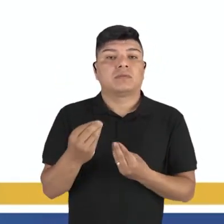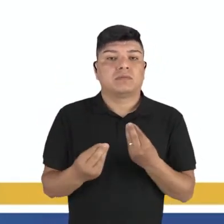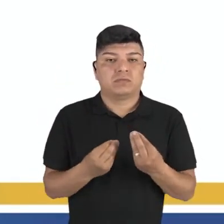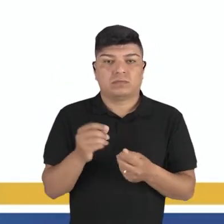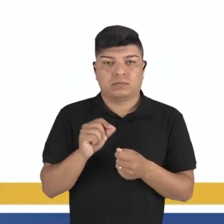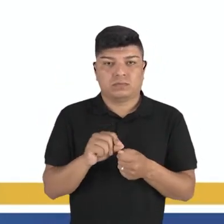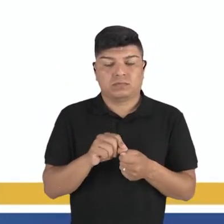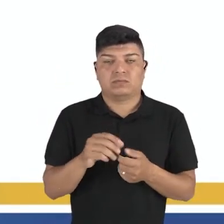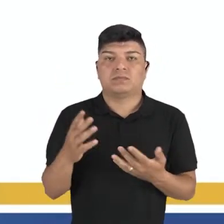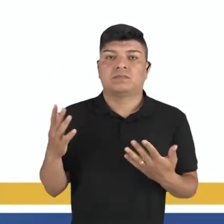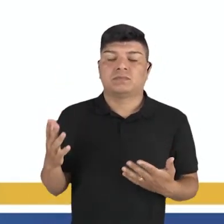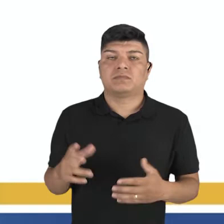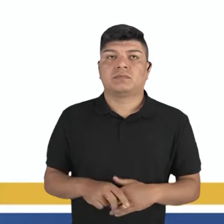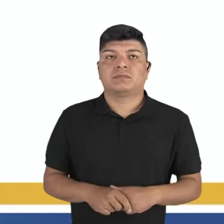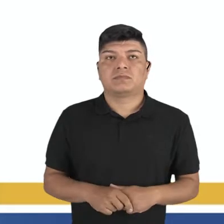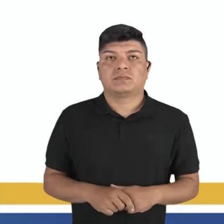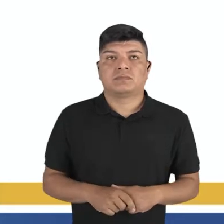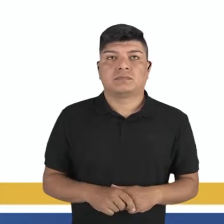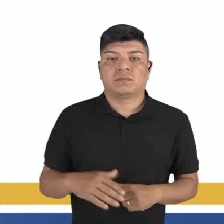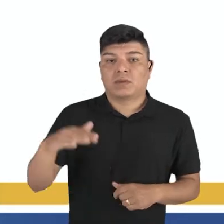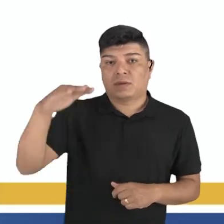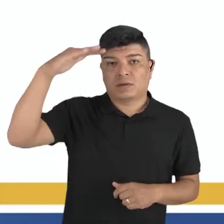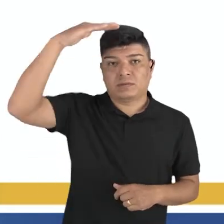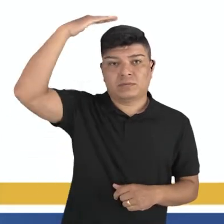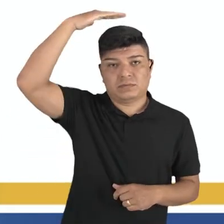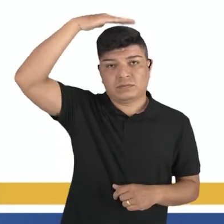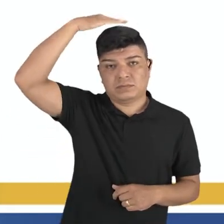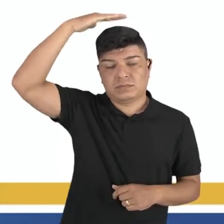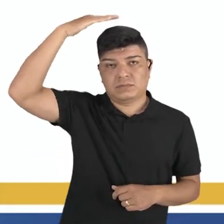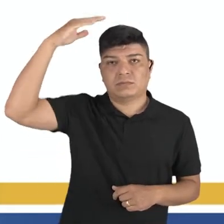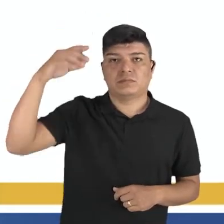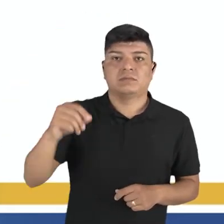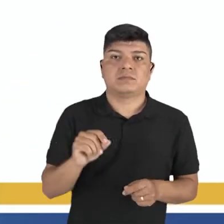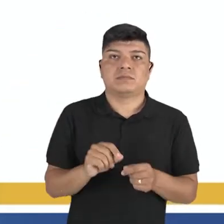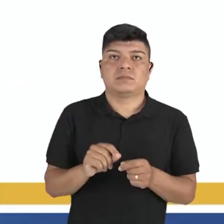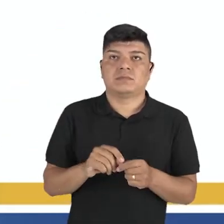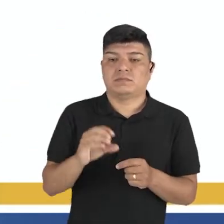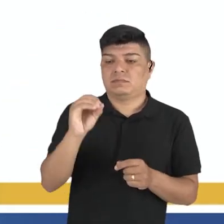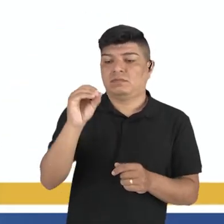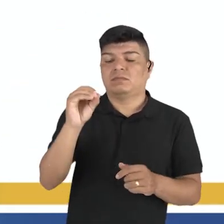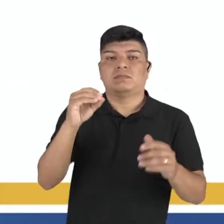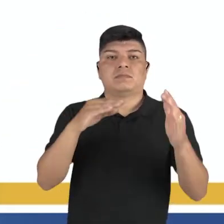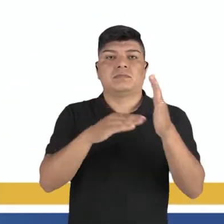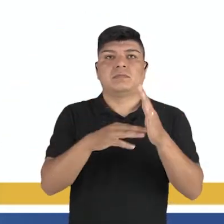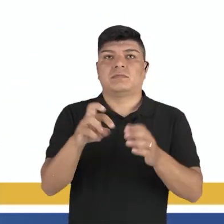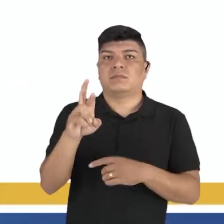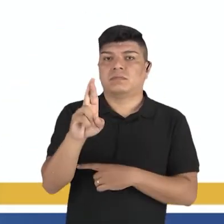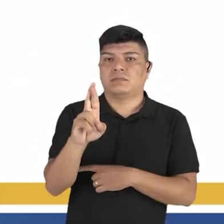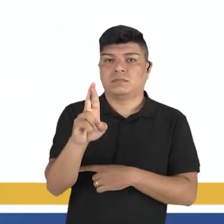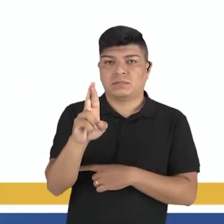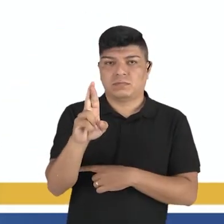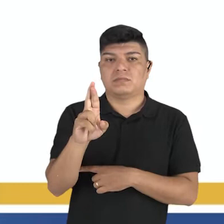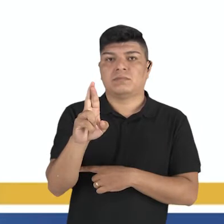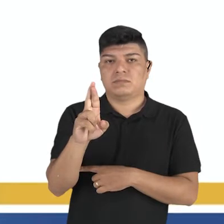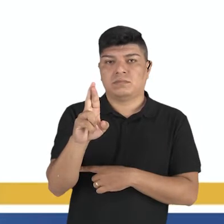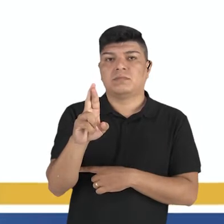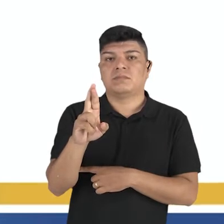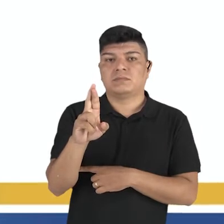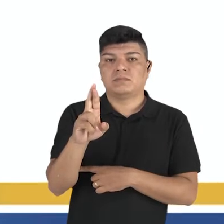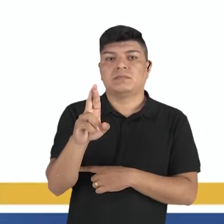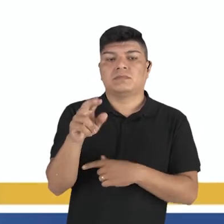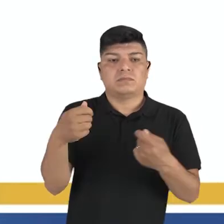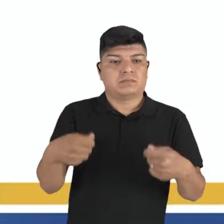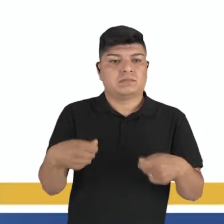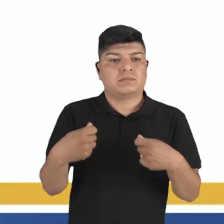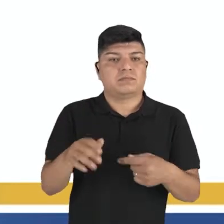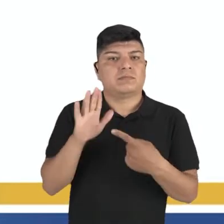representar ele? Gente, a parte de cima do meu ângulo, ele vai de O até R, é uma semirreta. Então, eu